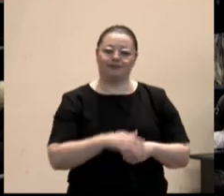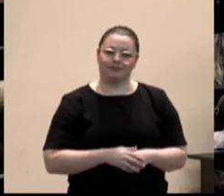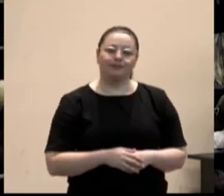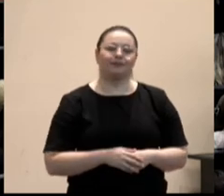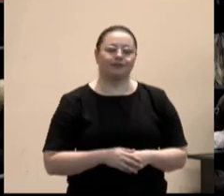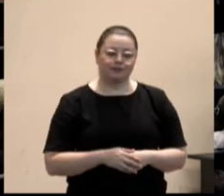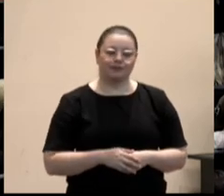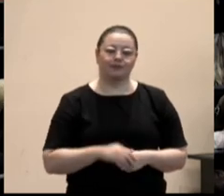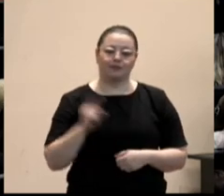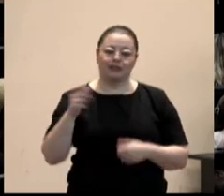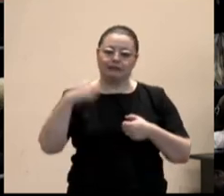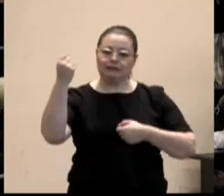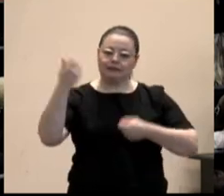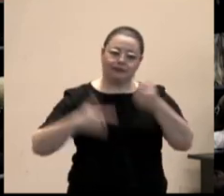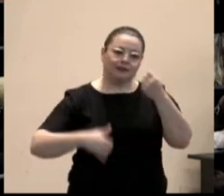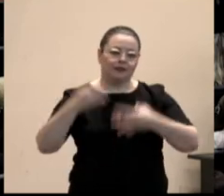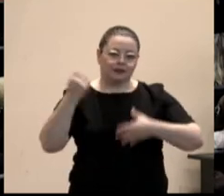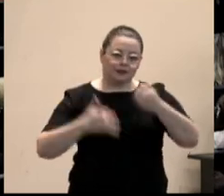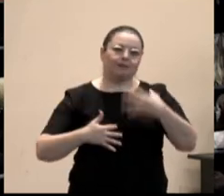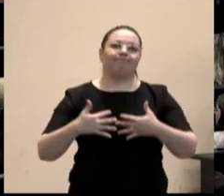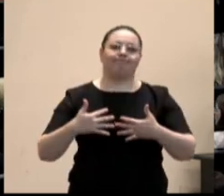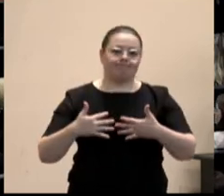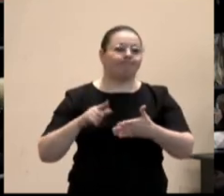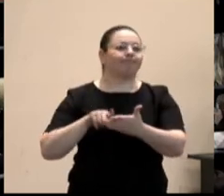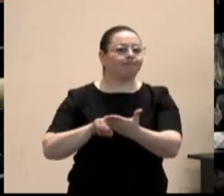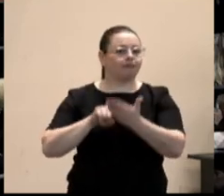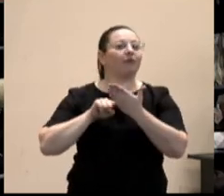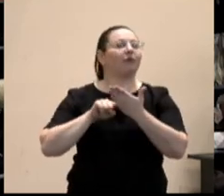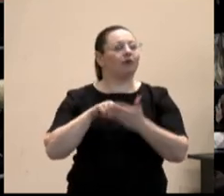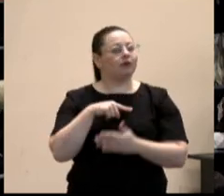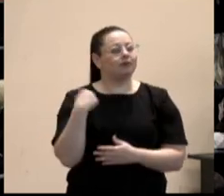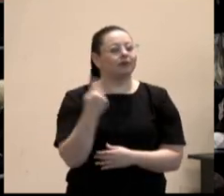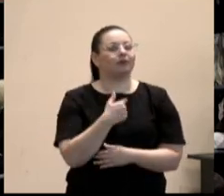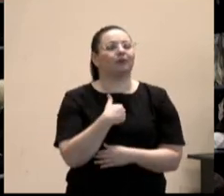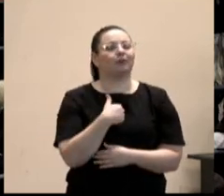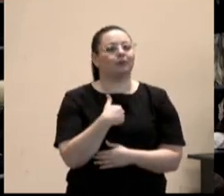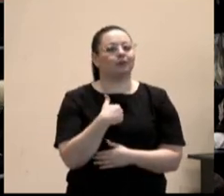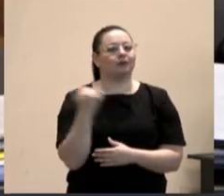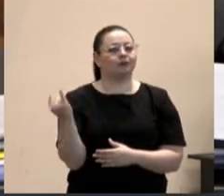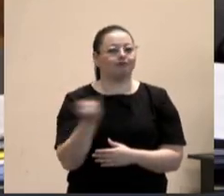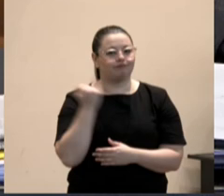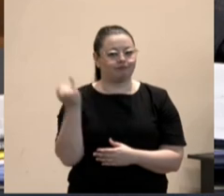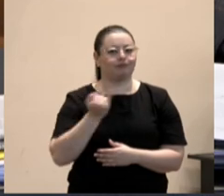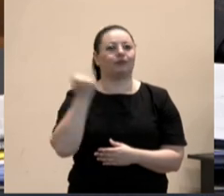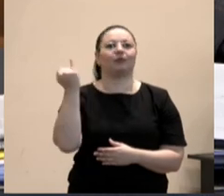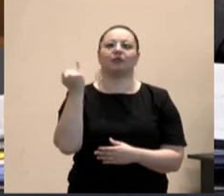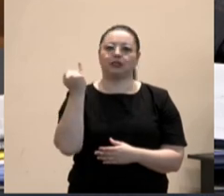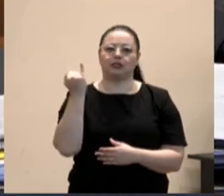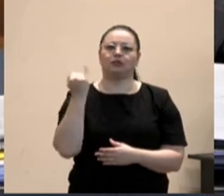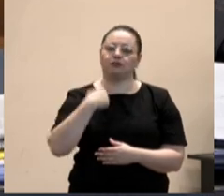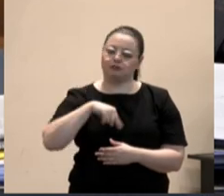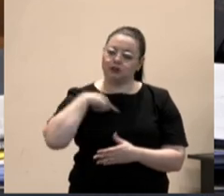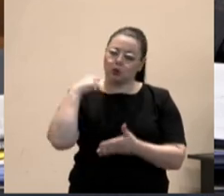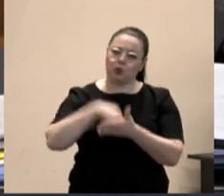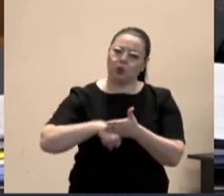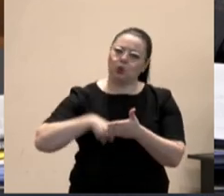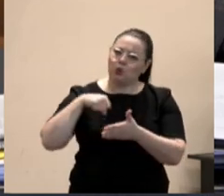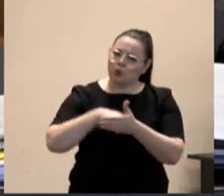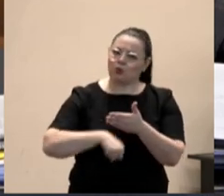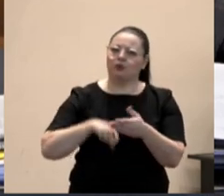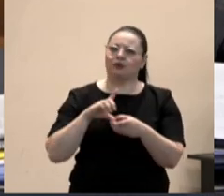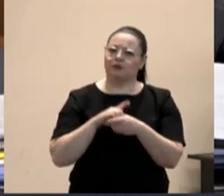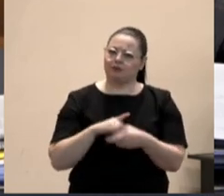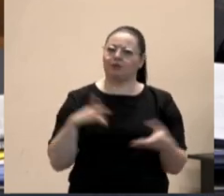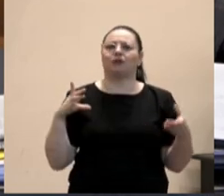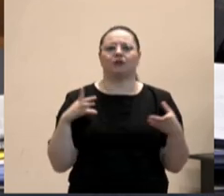não é, nos mostra a importância da luta pela democracia, né? Não posso me